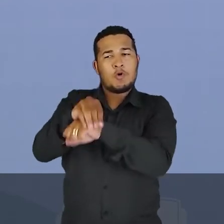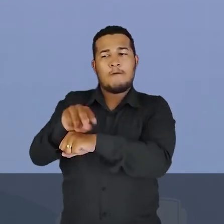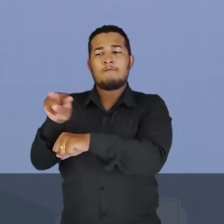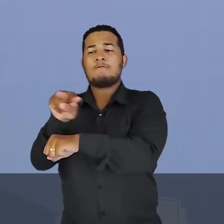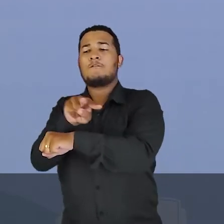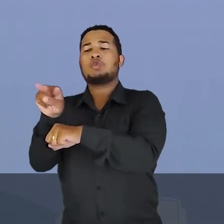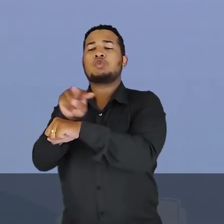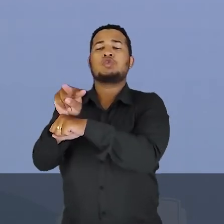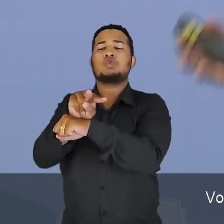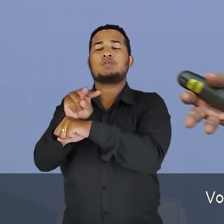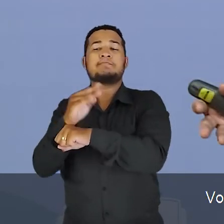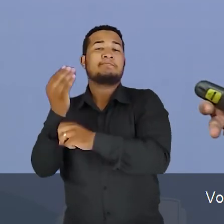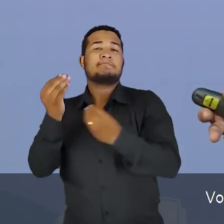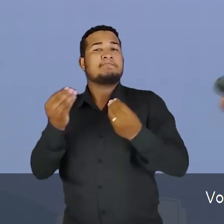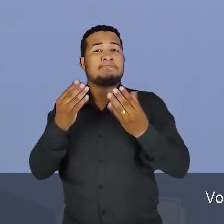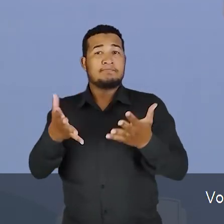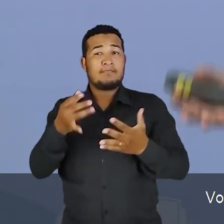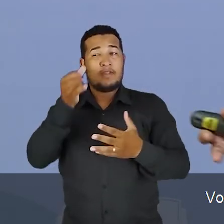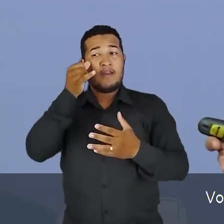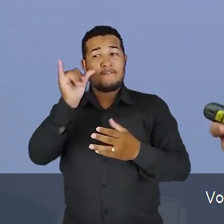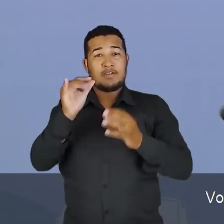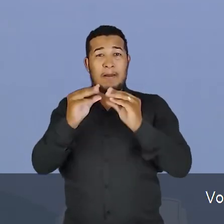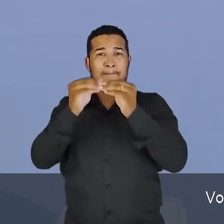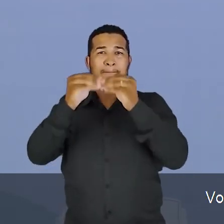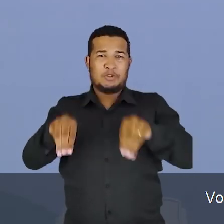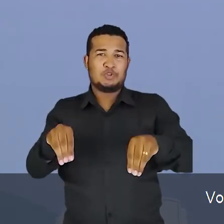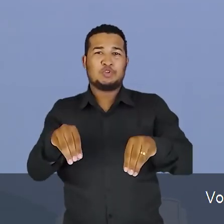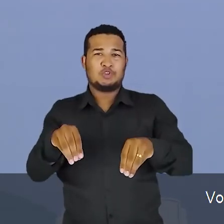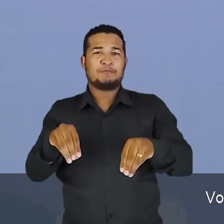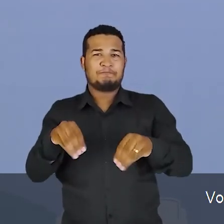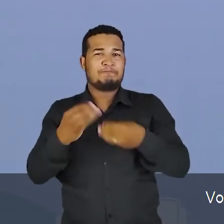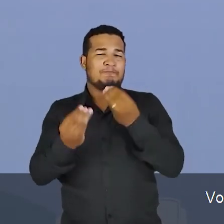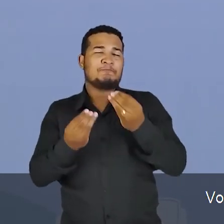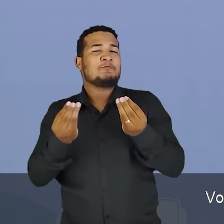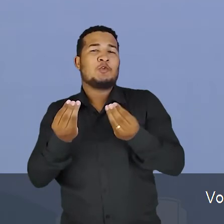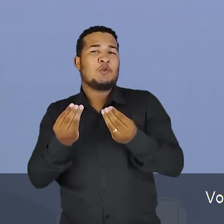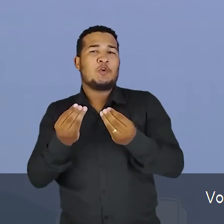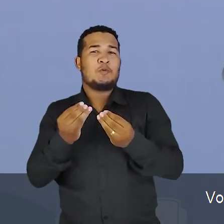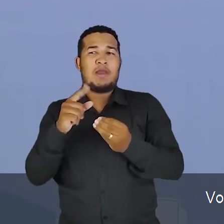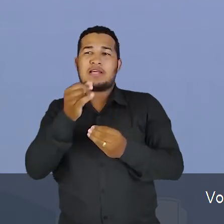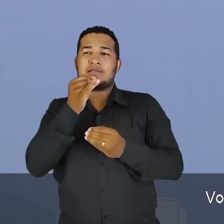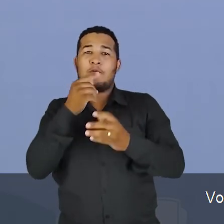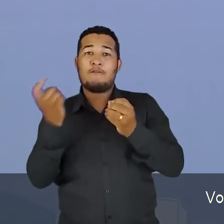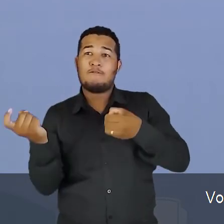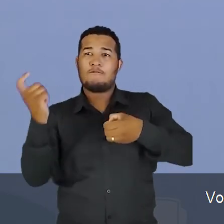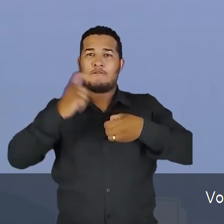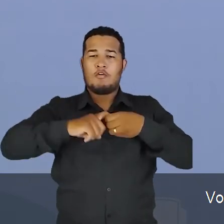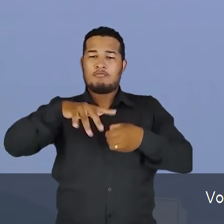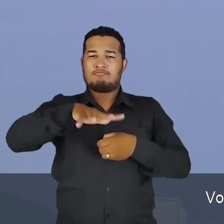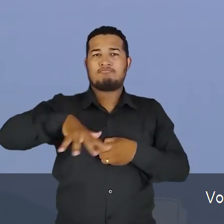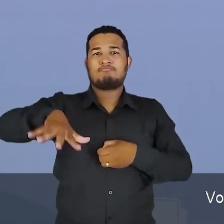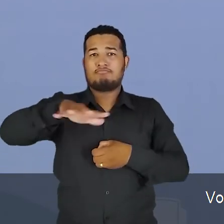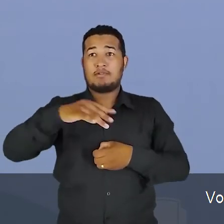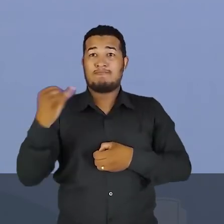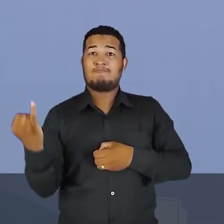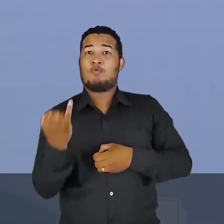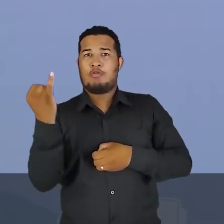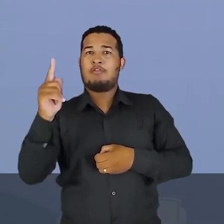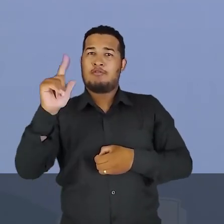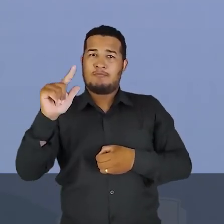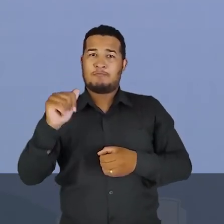que você não tenha prejuízo, né, na recuperação dessa nascente que é tão